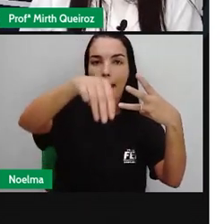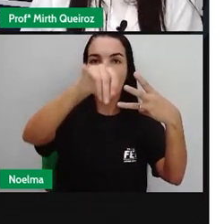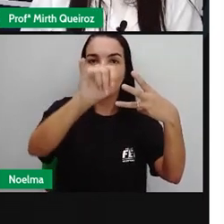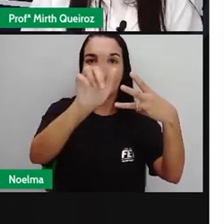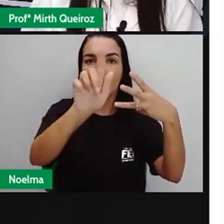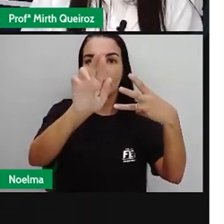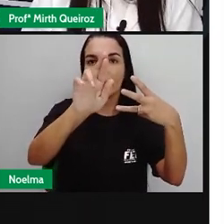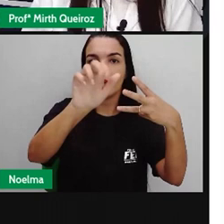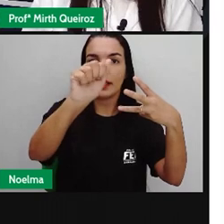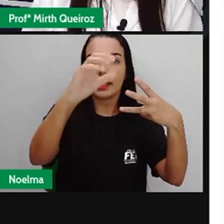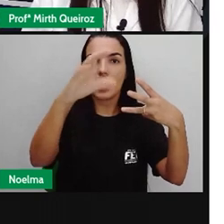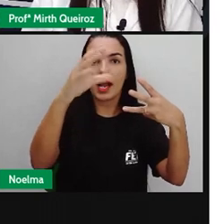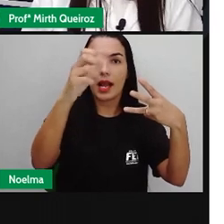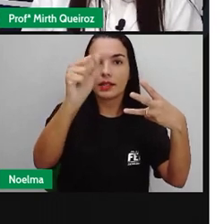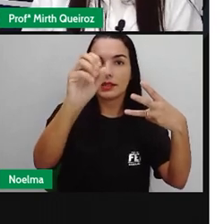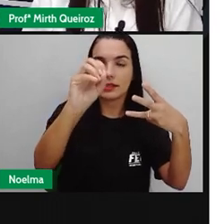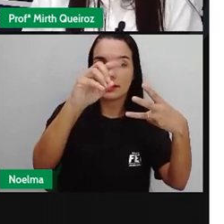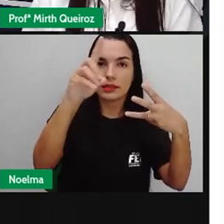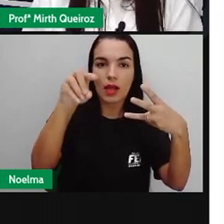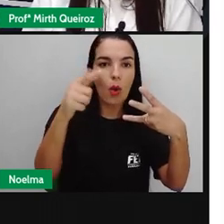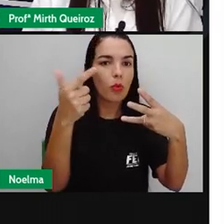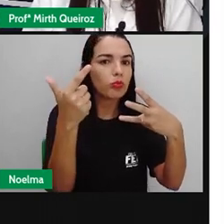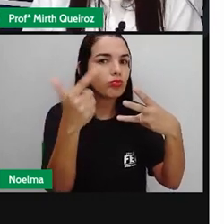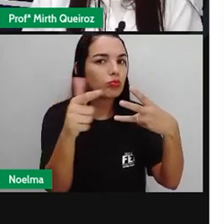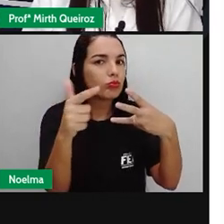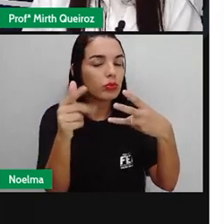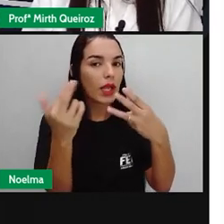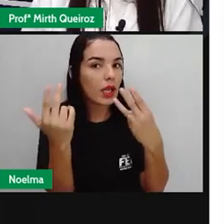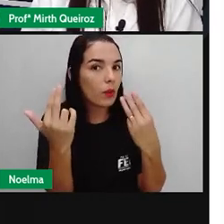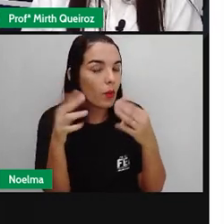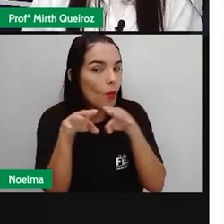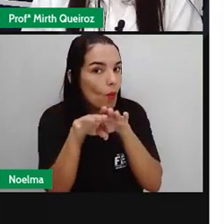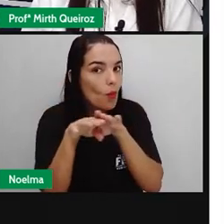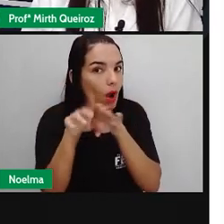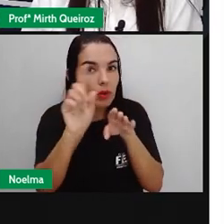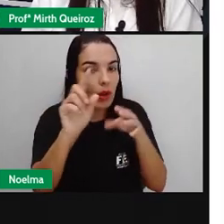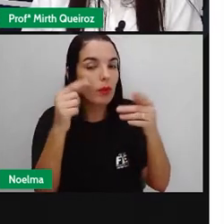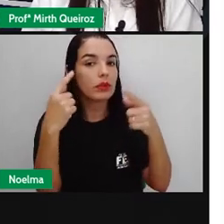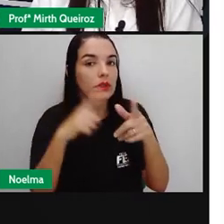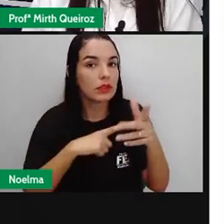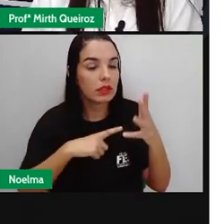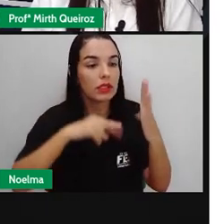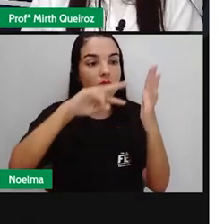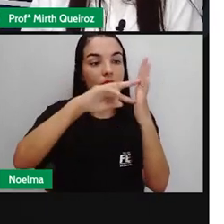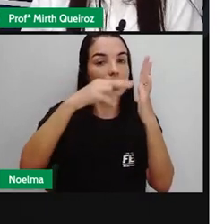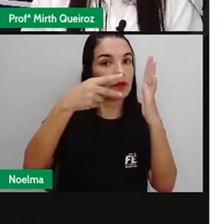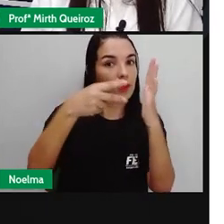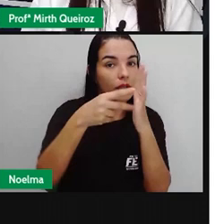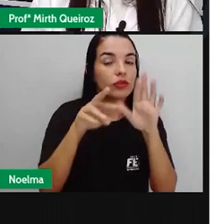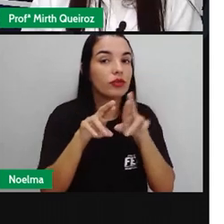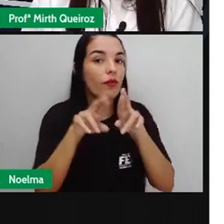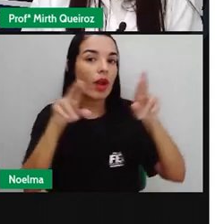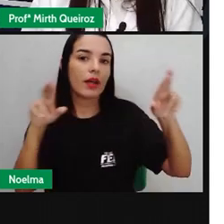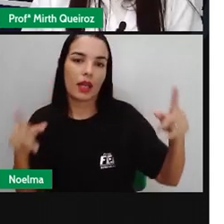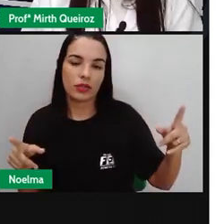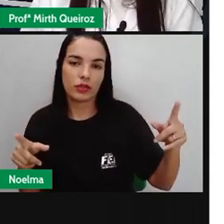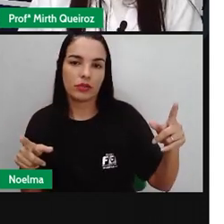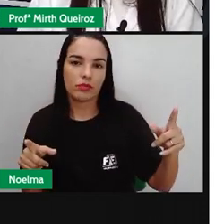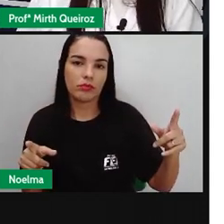entender o conceito, o que é migração, o que é imigração e o que é